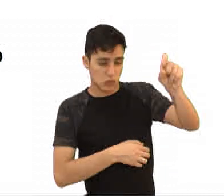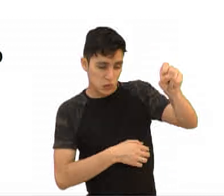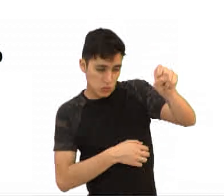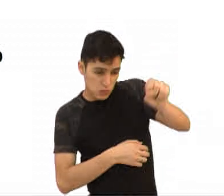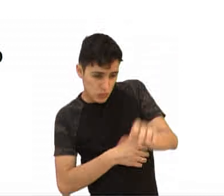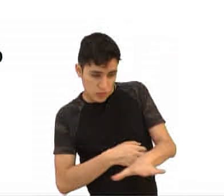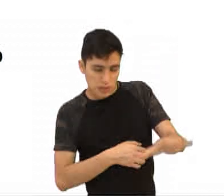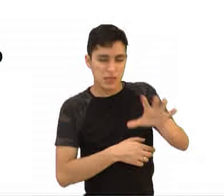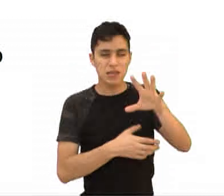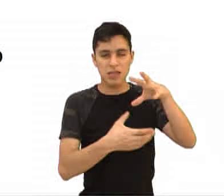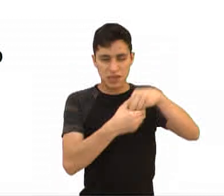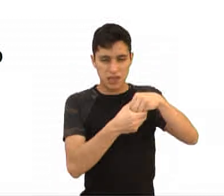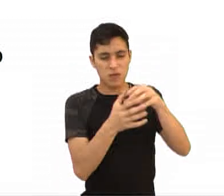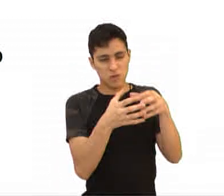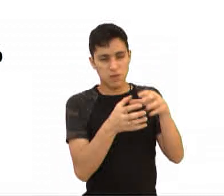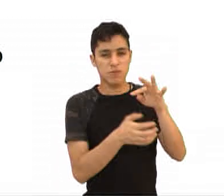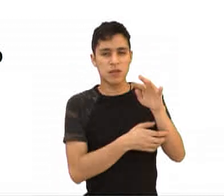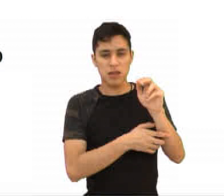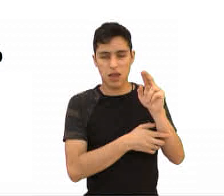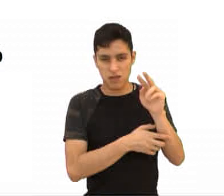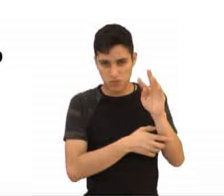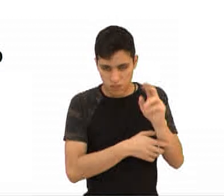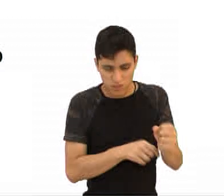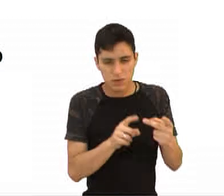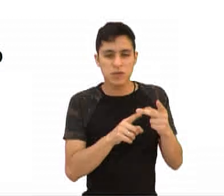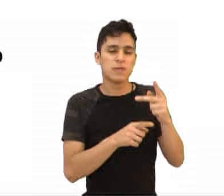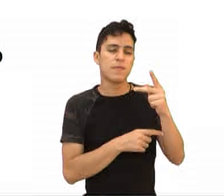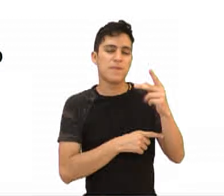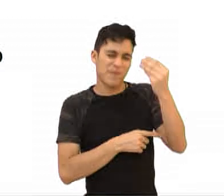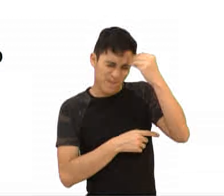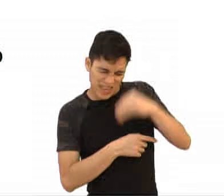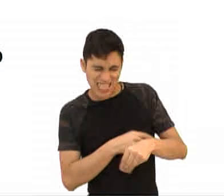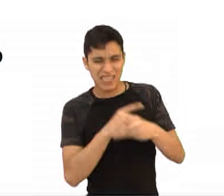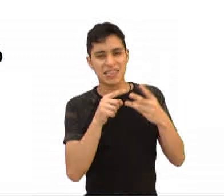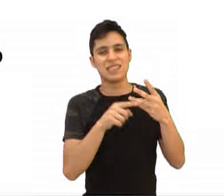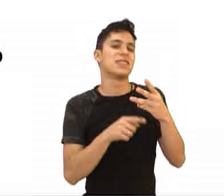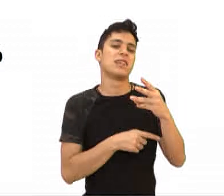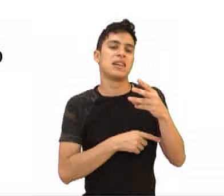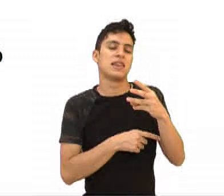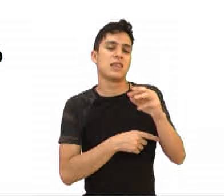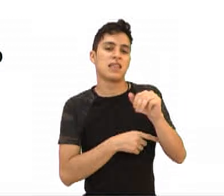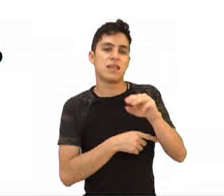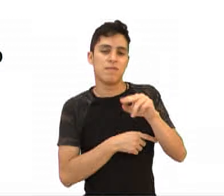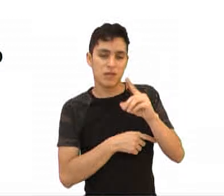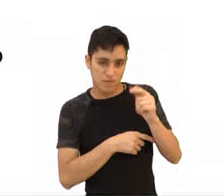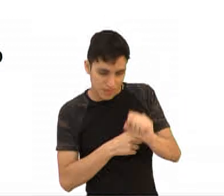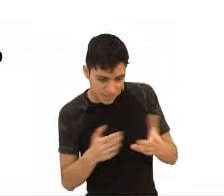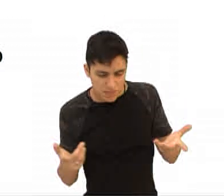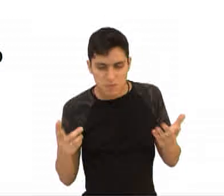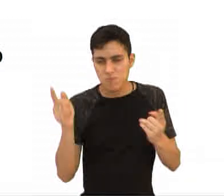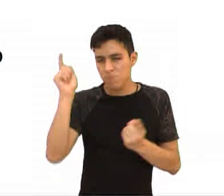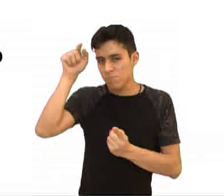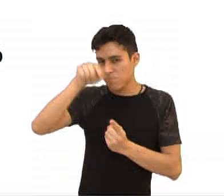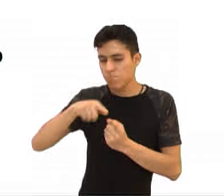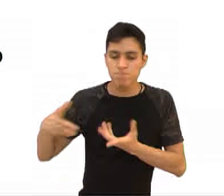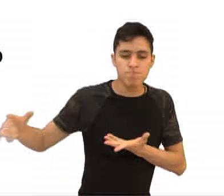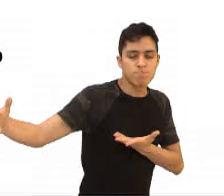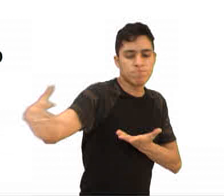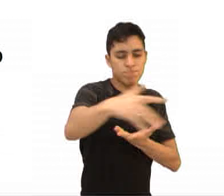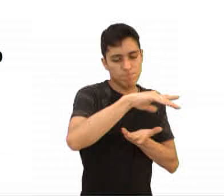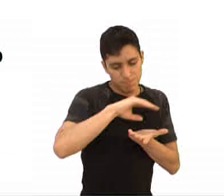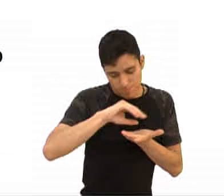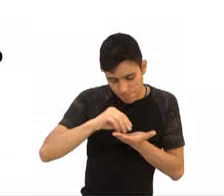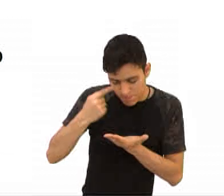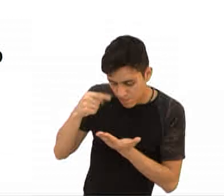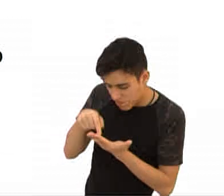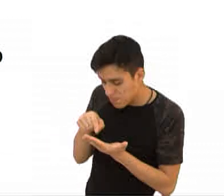os tatus, as preguiças e os tamanduás. O esforço visa preservar informações biológicas de populações cruciais para a manutenção